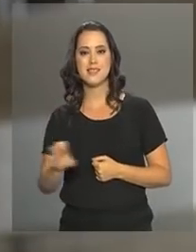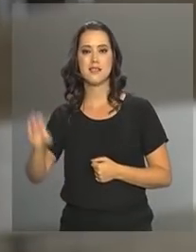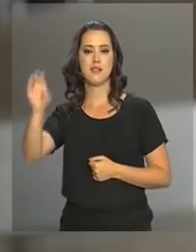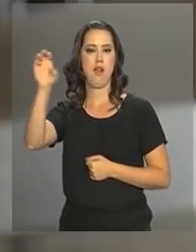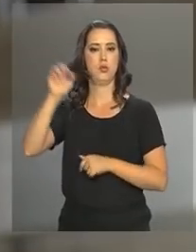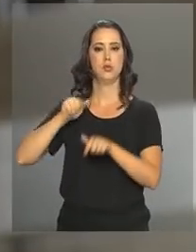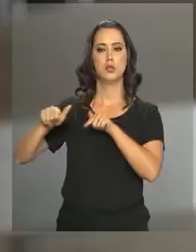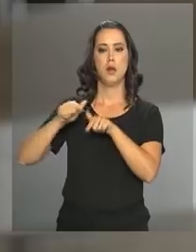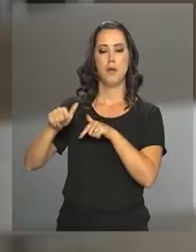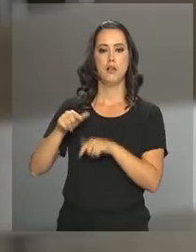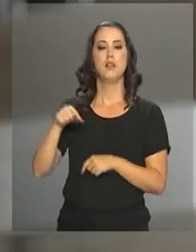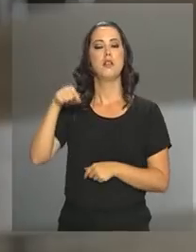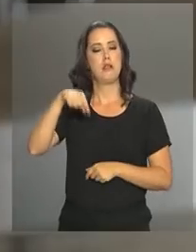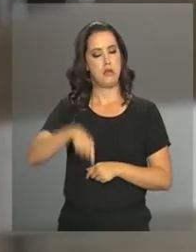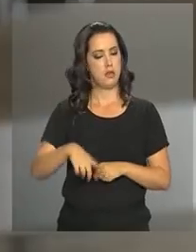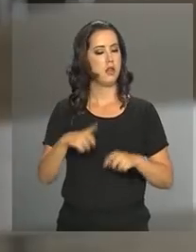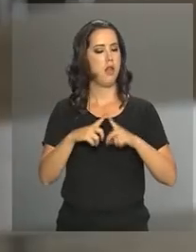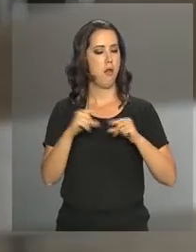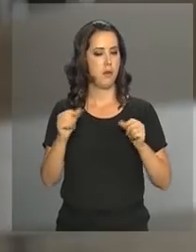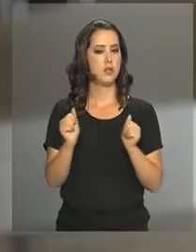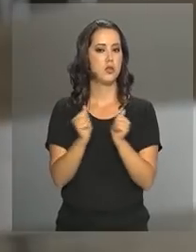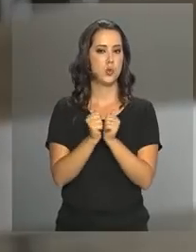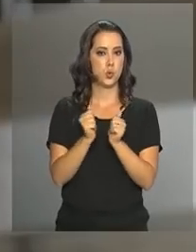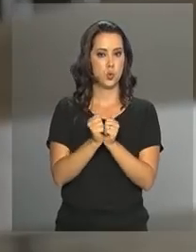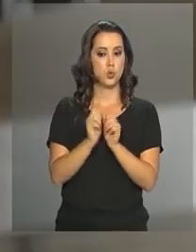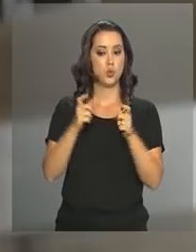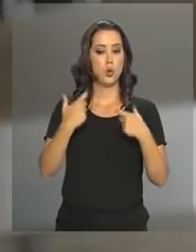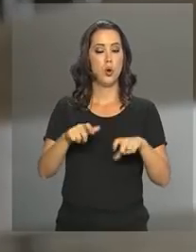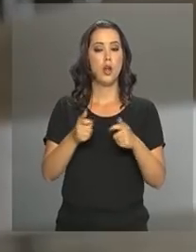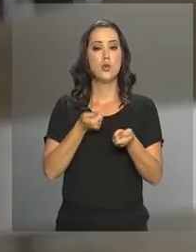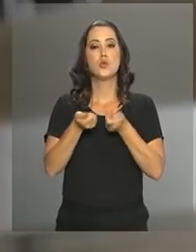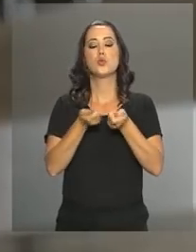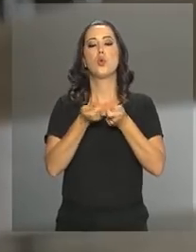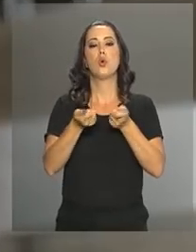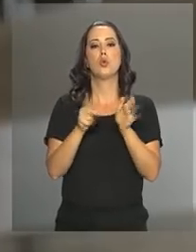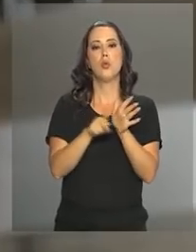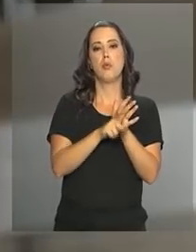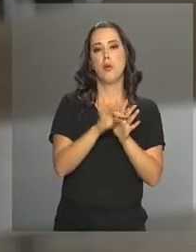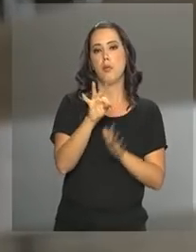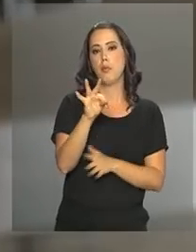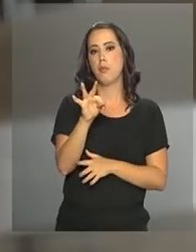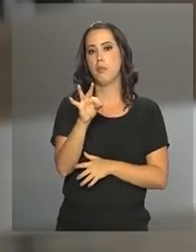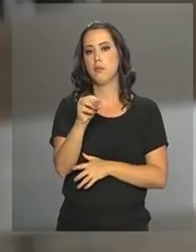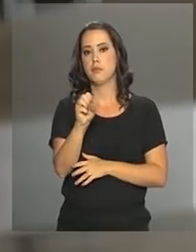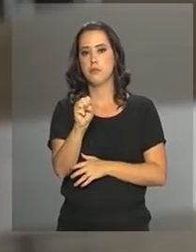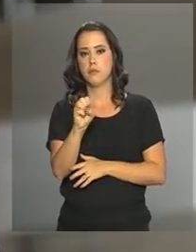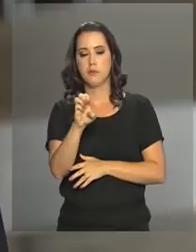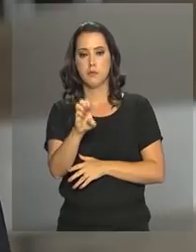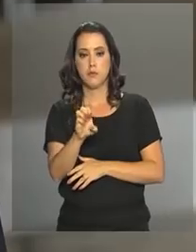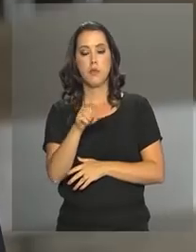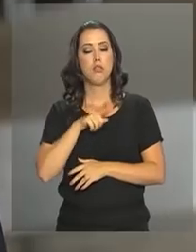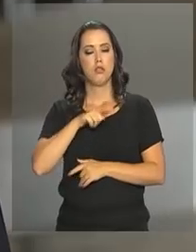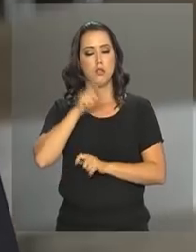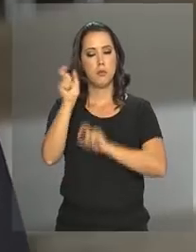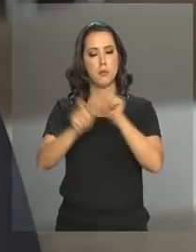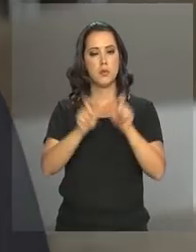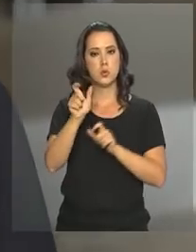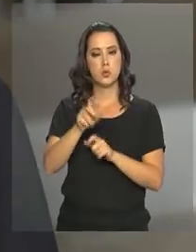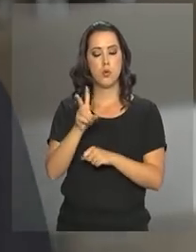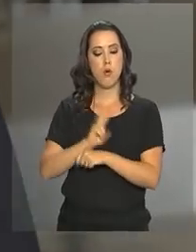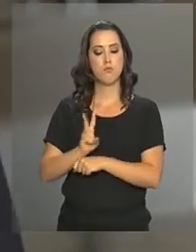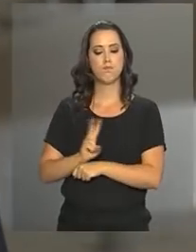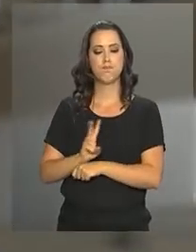e inclusive aqui em Brasília, junto à sala de controle que é montada pelo TSE, nós temos também fiscais que ficam aqui de